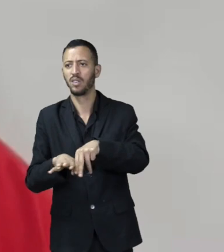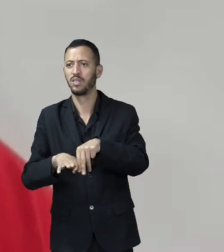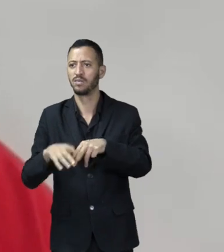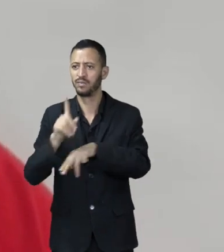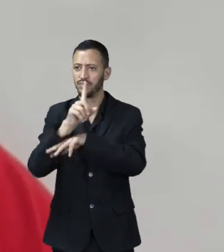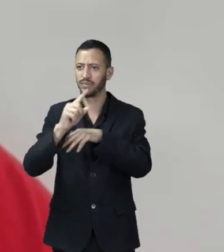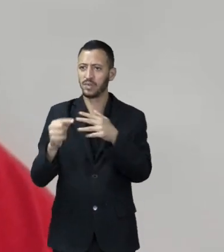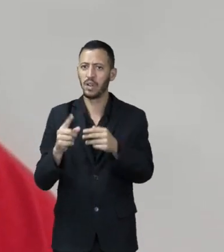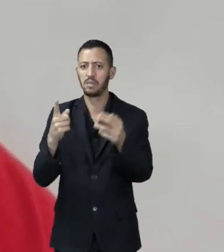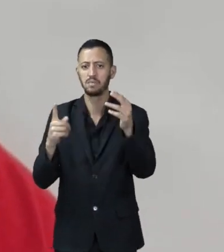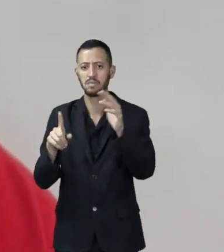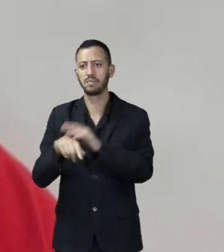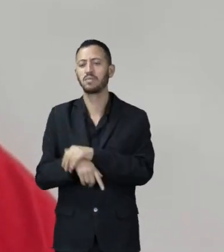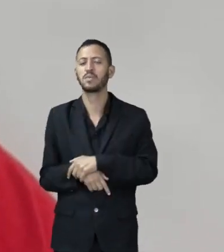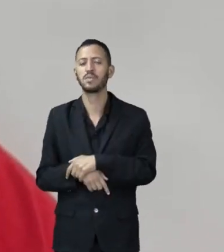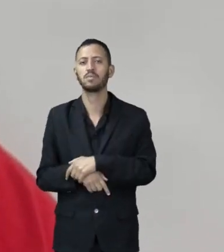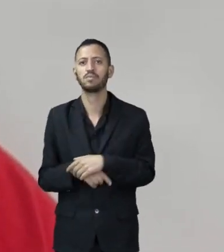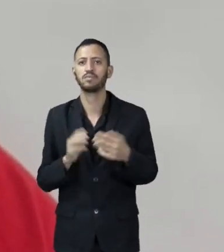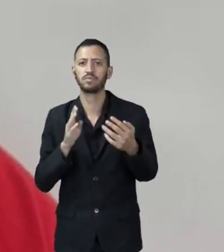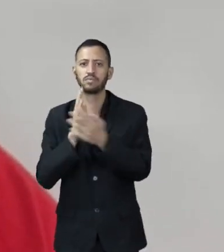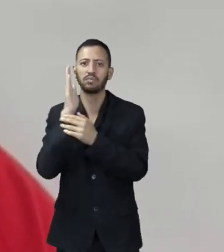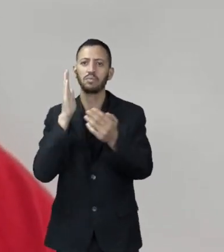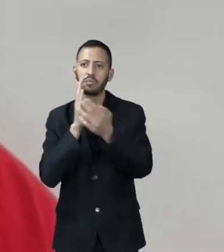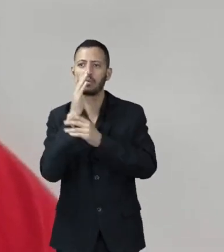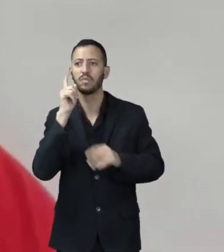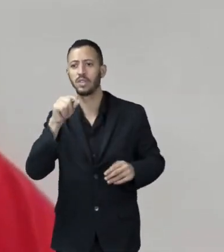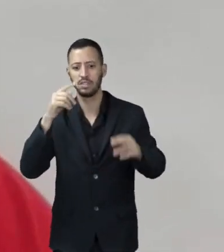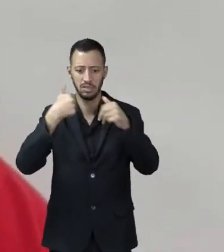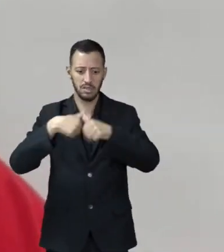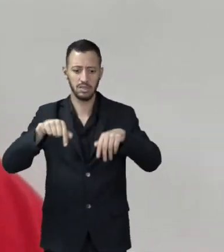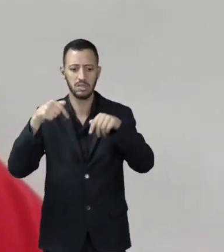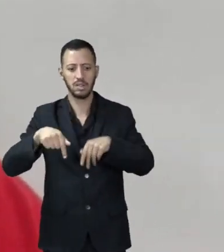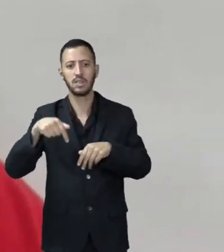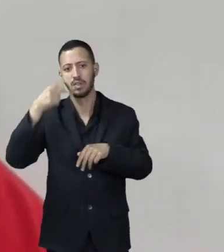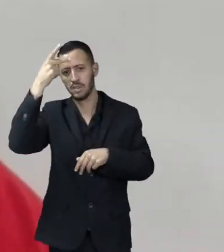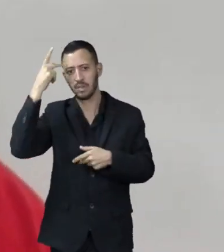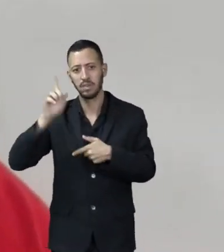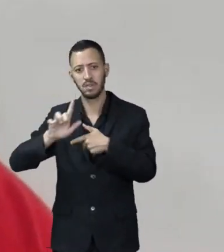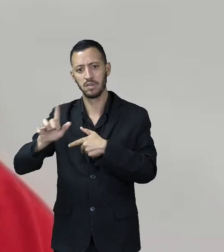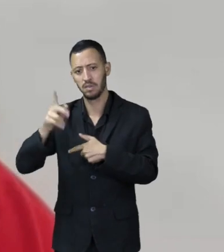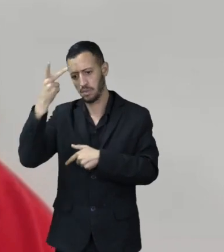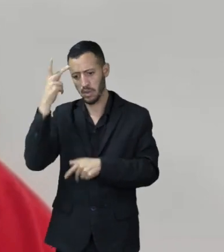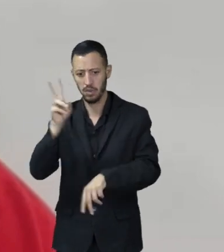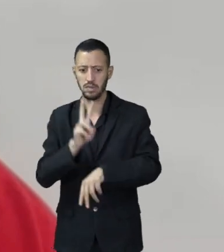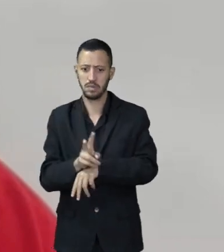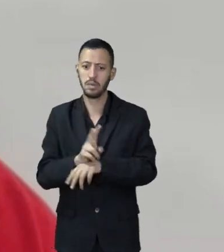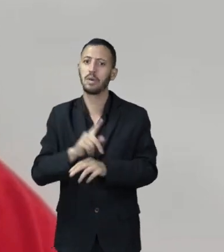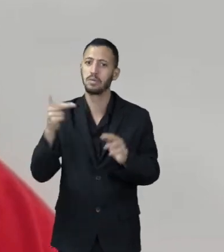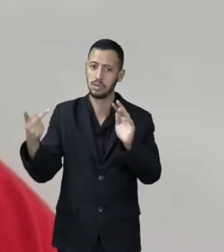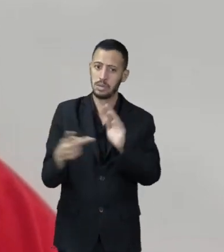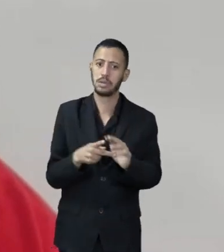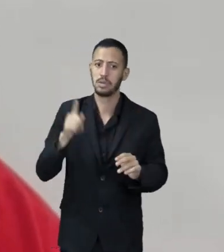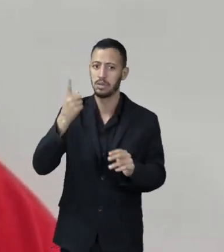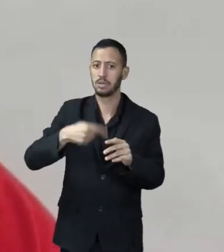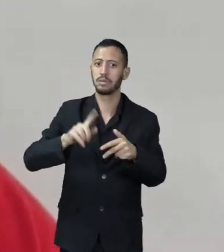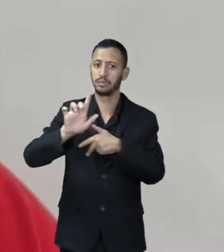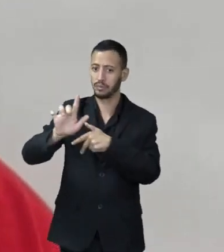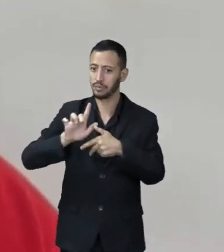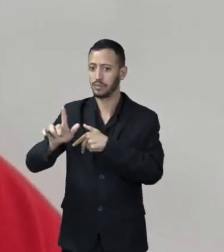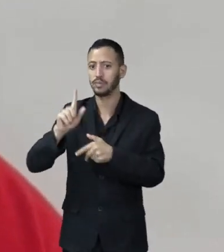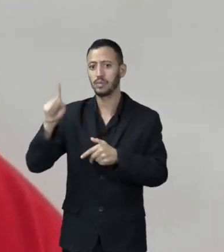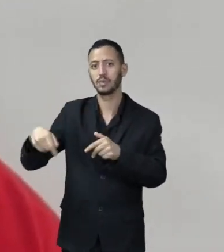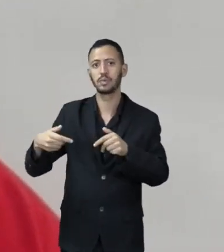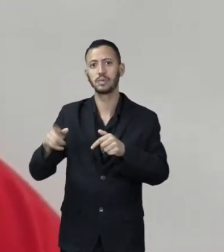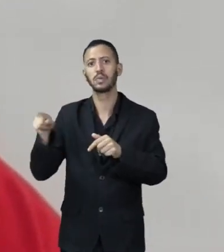pleiteia e não faz, porque essa casa está tomada de conservadorismo, talvez seja realmente a Casa Legislativa, né, o